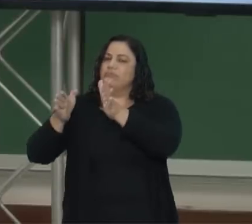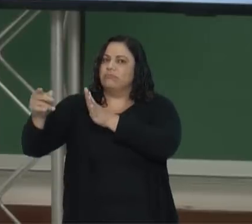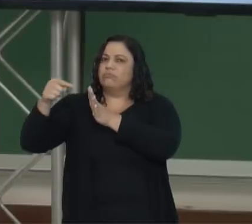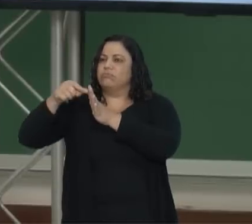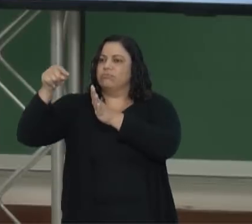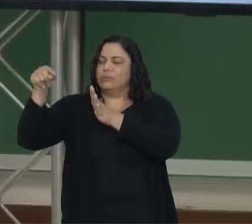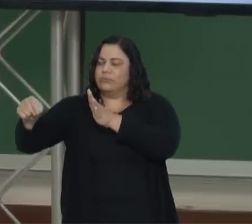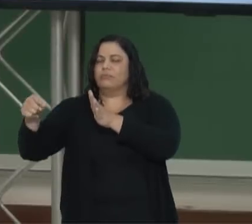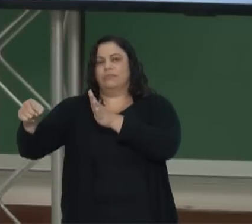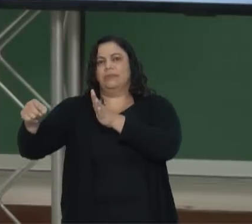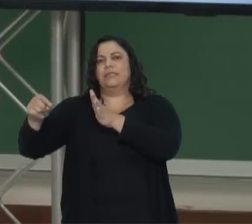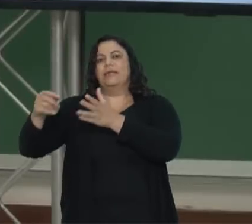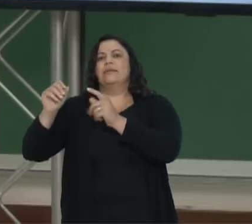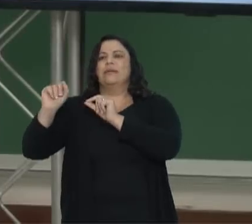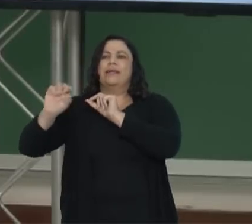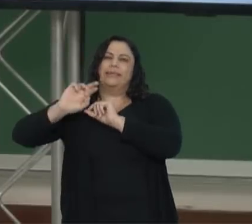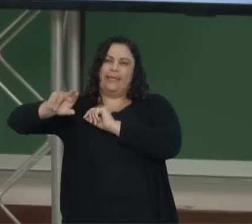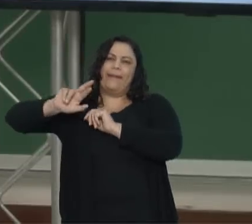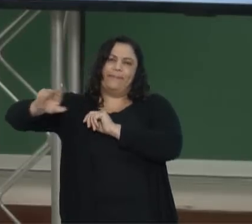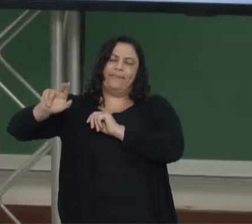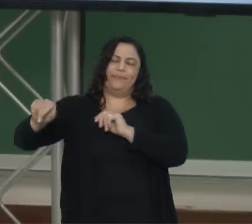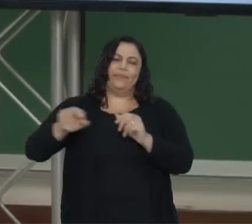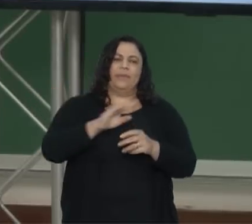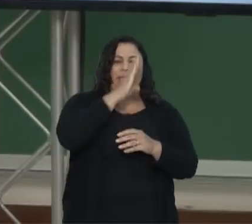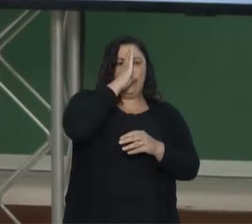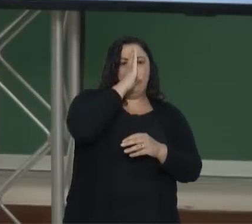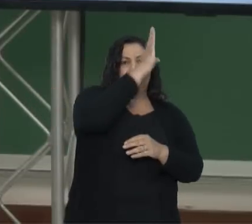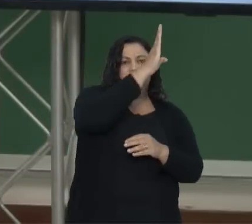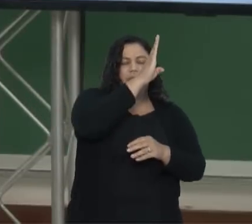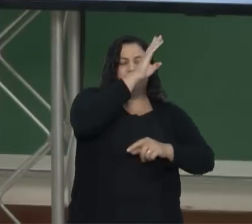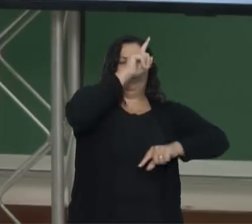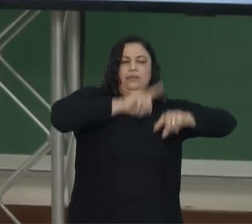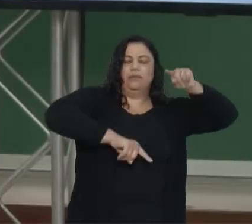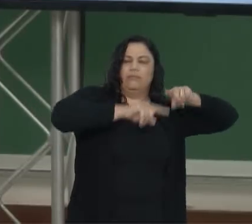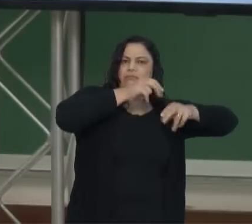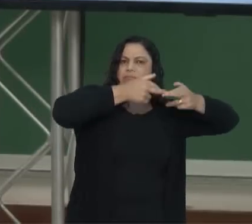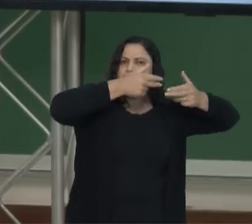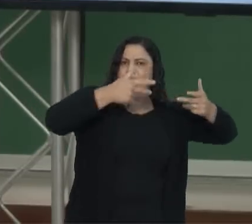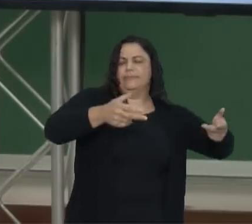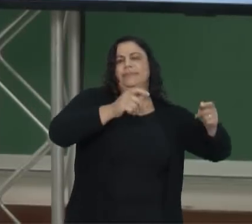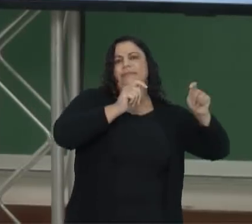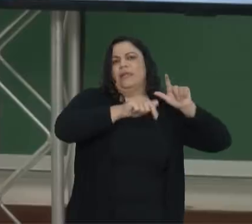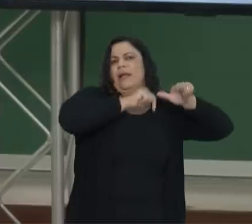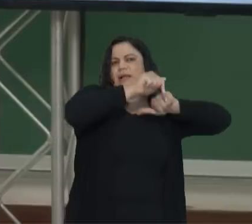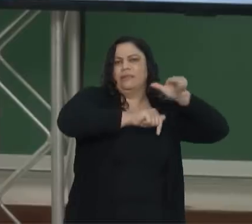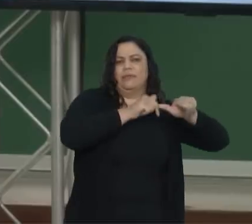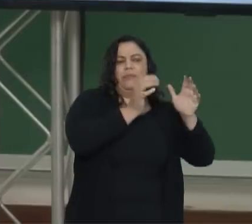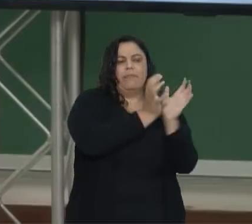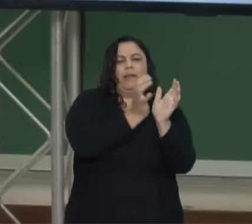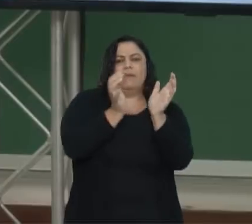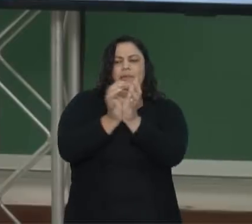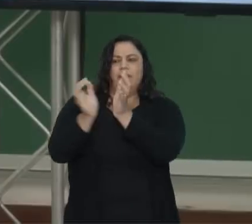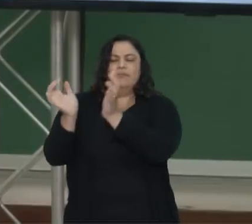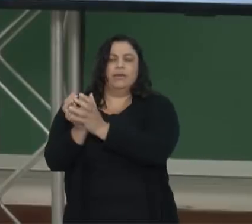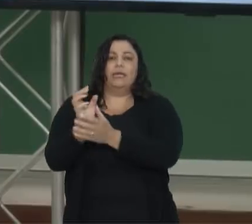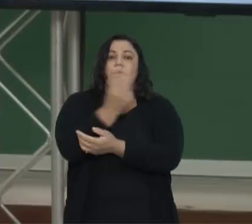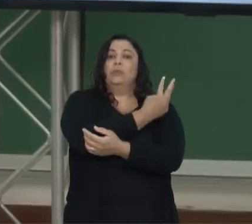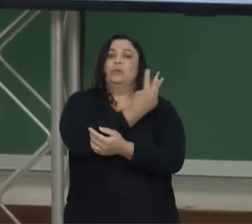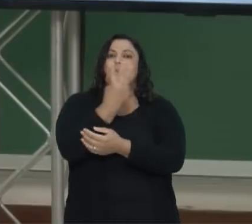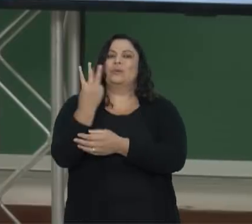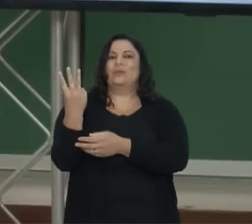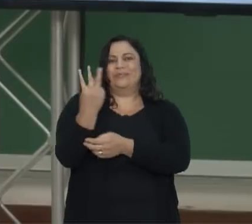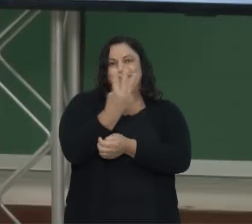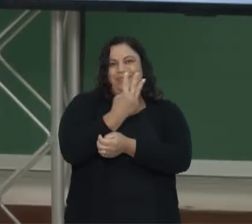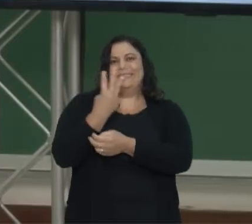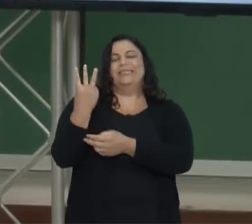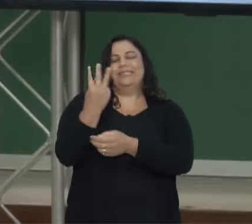Porque a principal atividade naquele momento era essa. E nesses 3 ciclos aqui foi utilizada a mão de obra escrava de forma